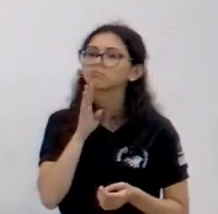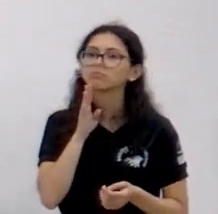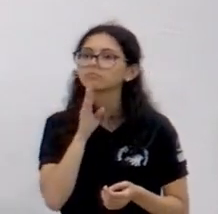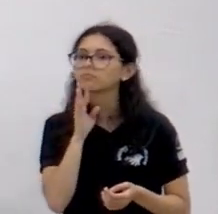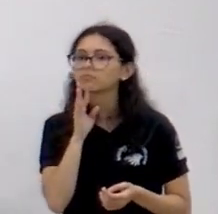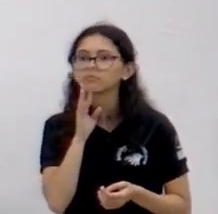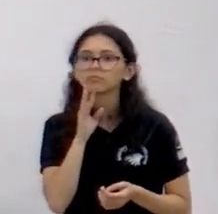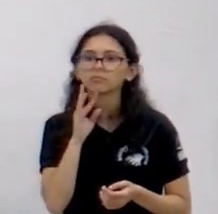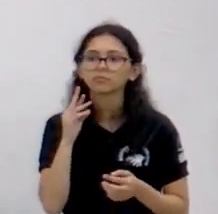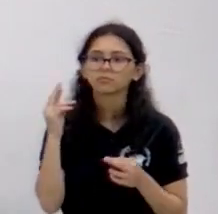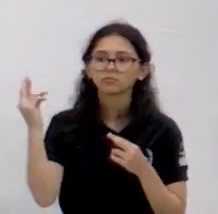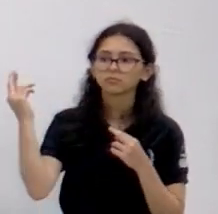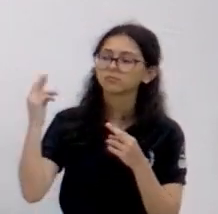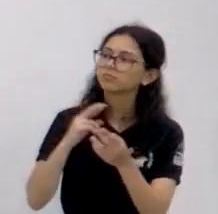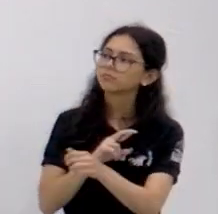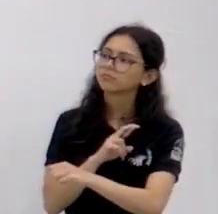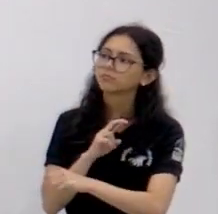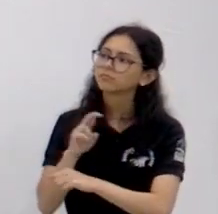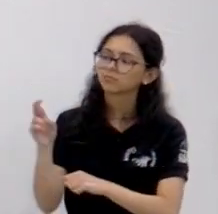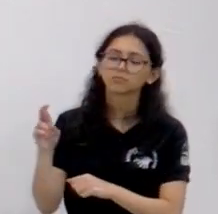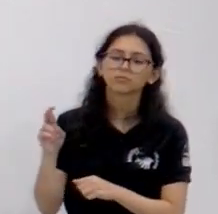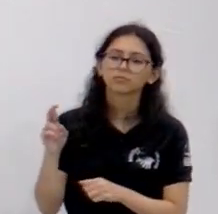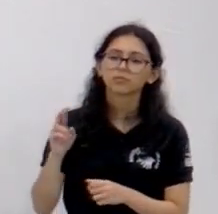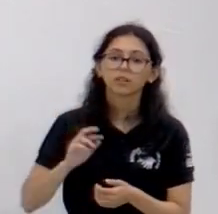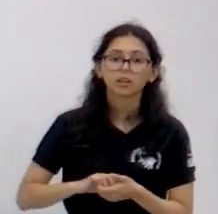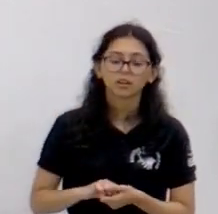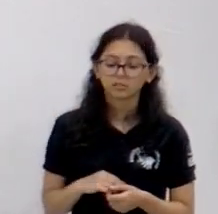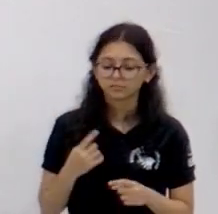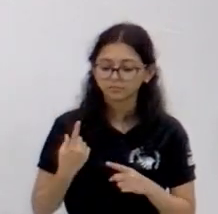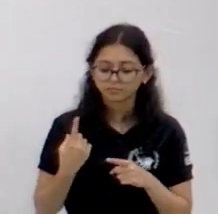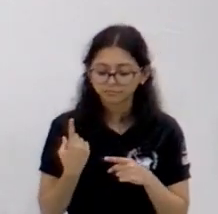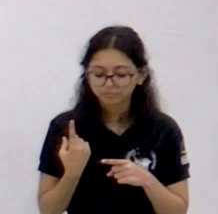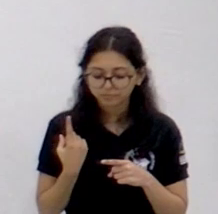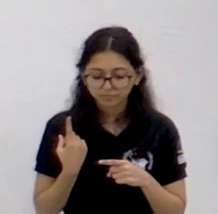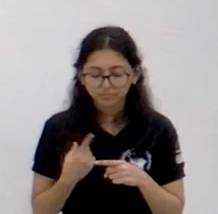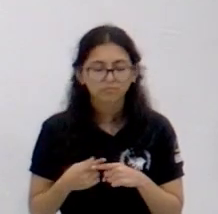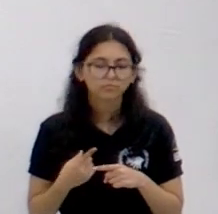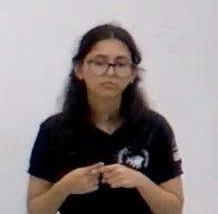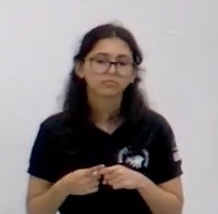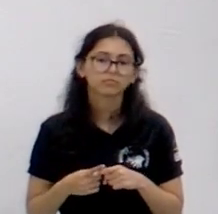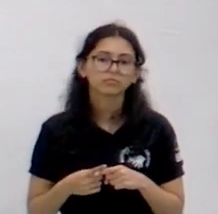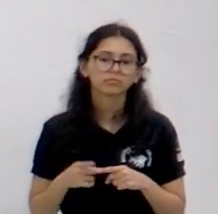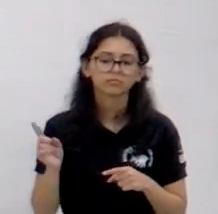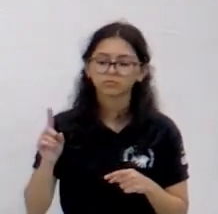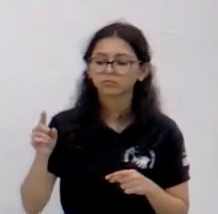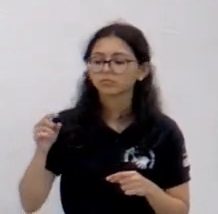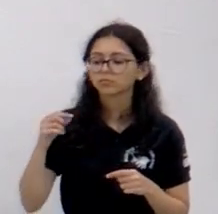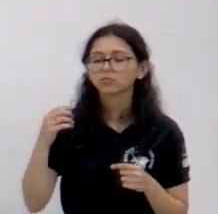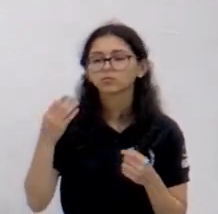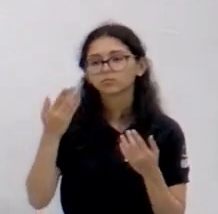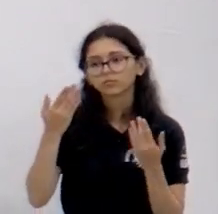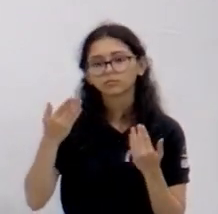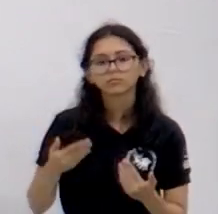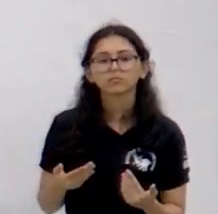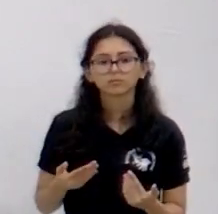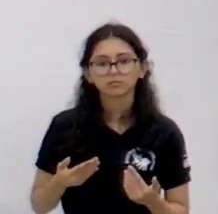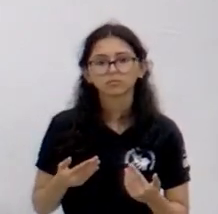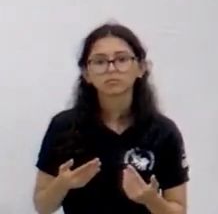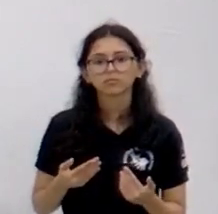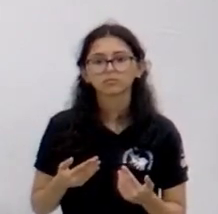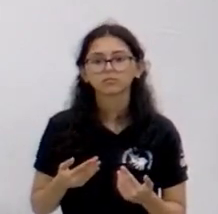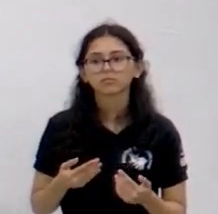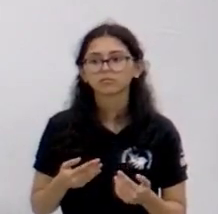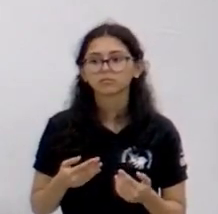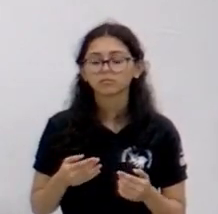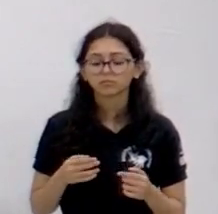de Deus independe das qualidades de liderança ou da capacidade espiritual da pessoa. Deus define Gideão